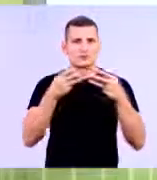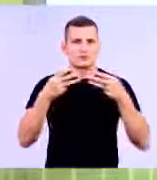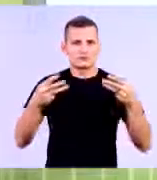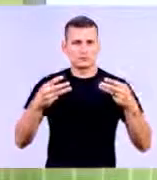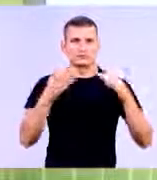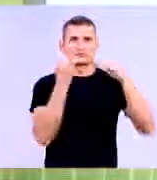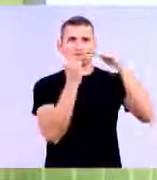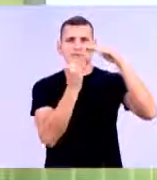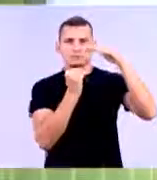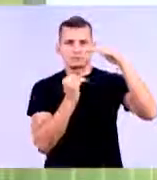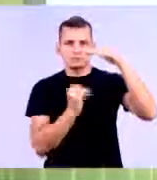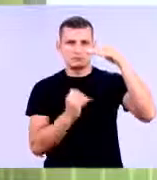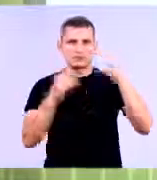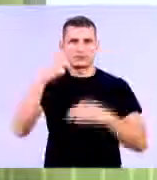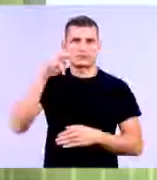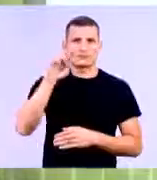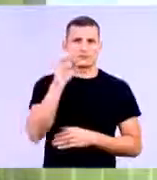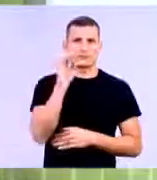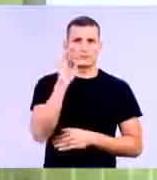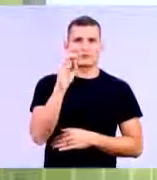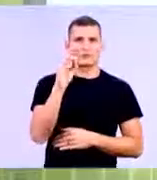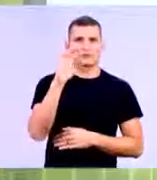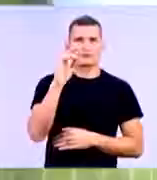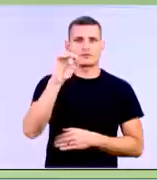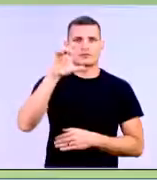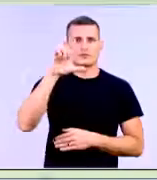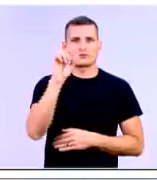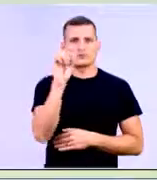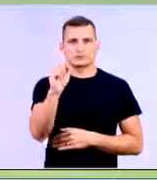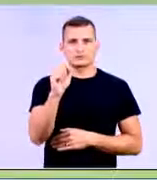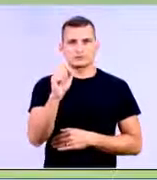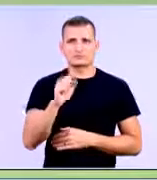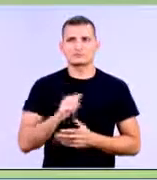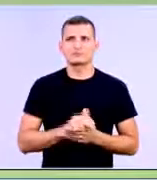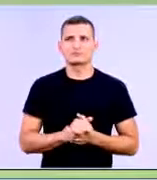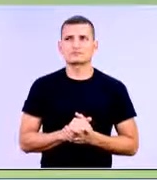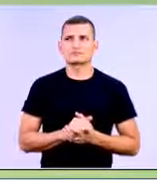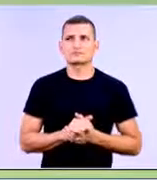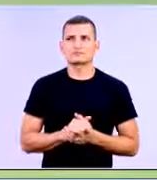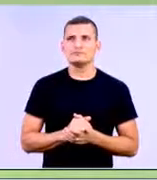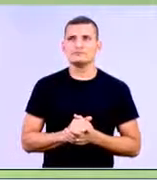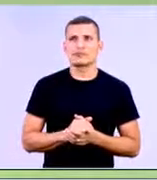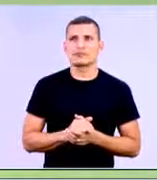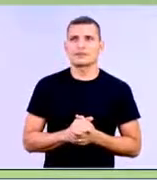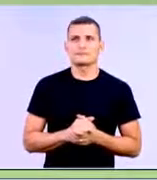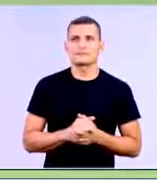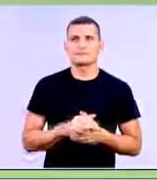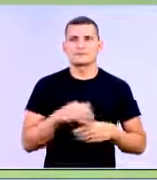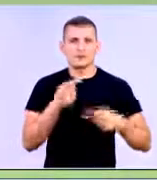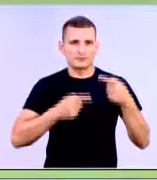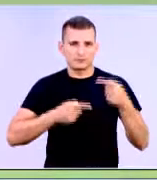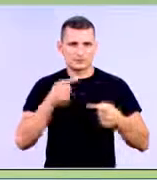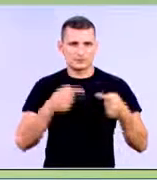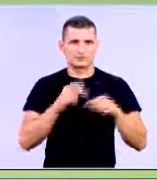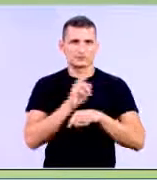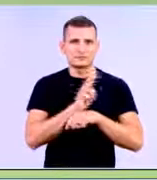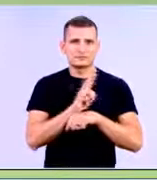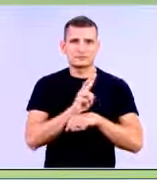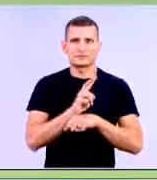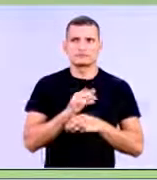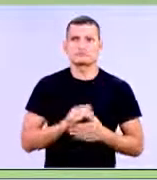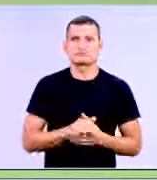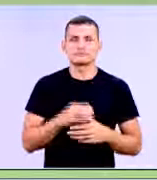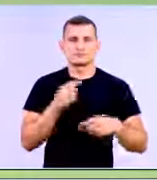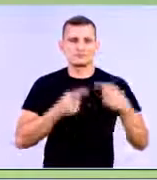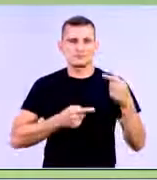camadas dos protocolos, né? Então, estamos falando da primeira camada ali de cima, ok? A política de segurança. Com relação à